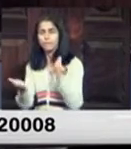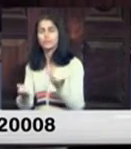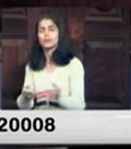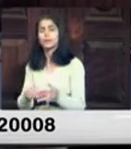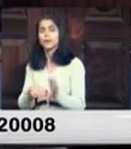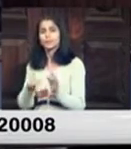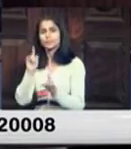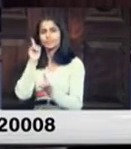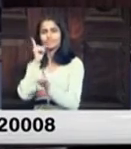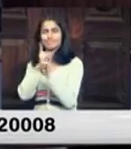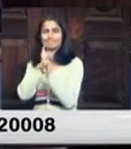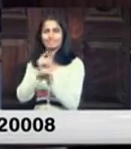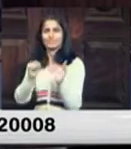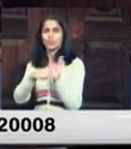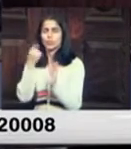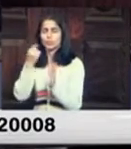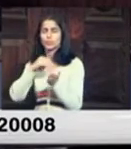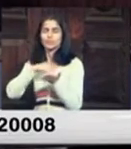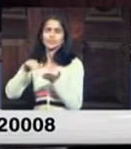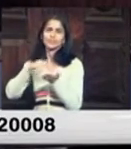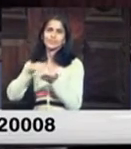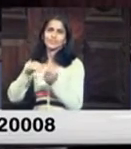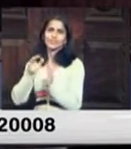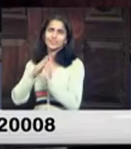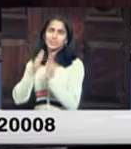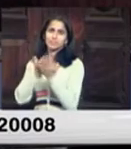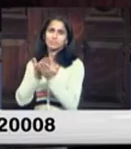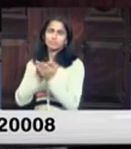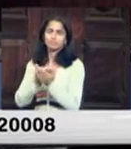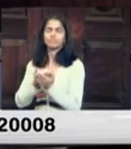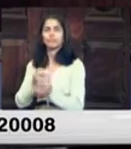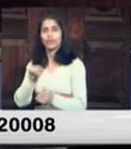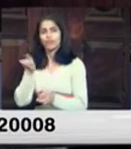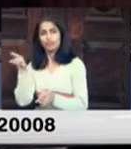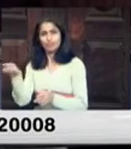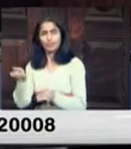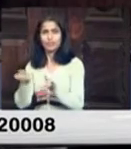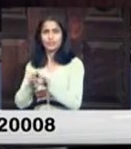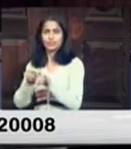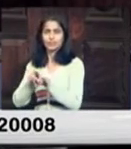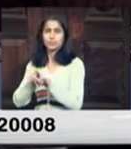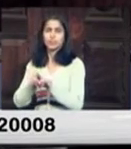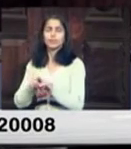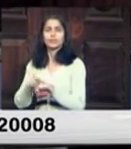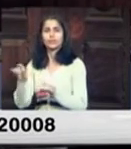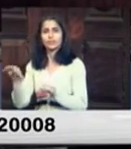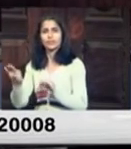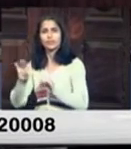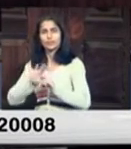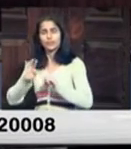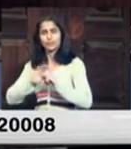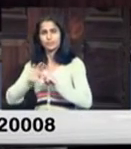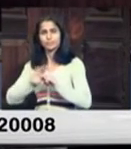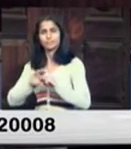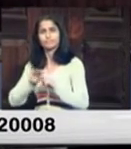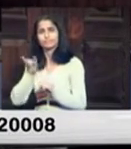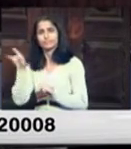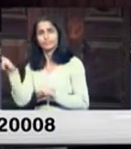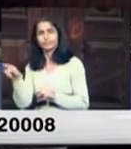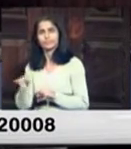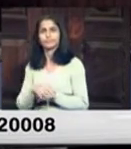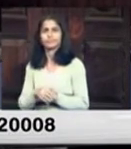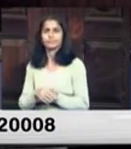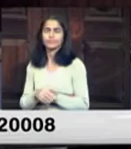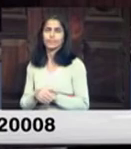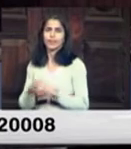lugar, é que a Secretaria de Educação, assim como a gestão de Wagner Victer na FAETEC já o fazia, a